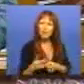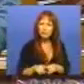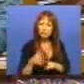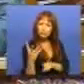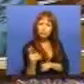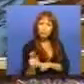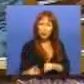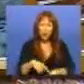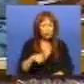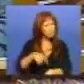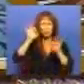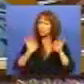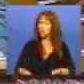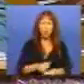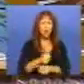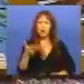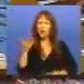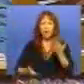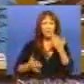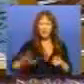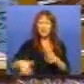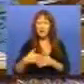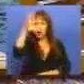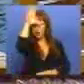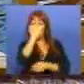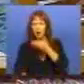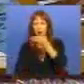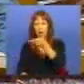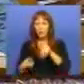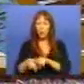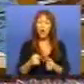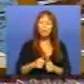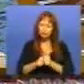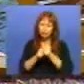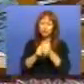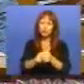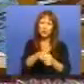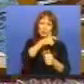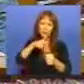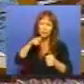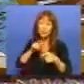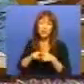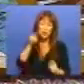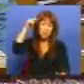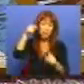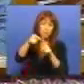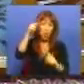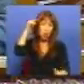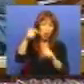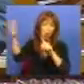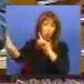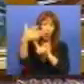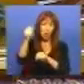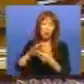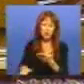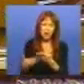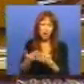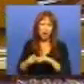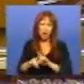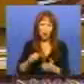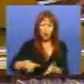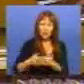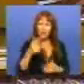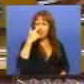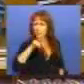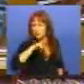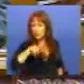é um momento certo para fazer um balanço da Governação e do cumprimento de promessas, metas e objetivos apresentados aos